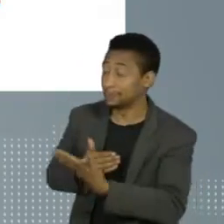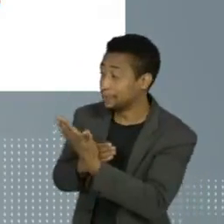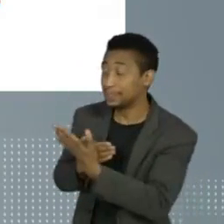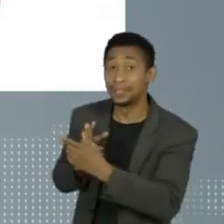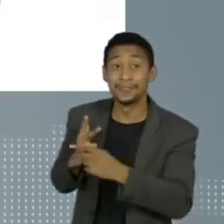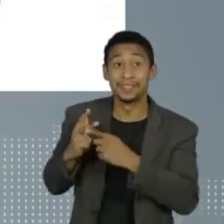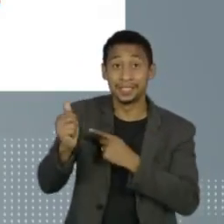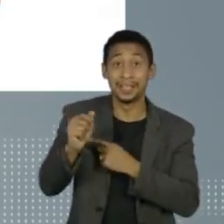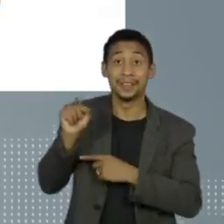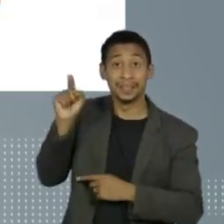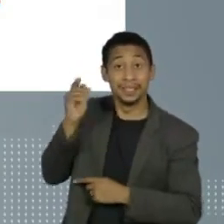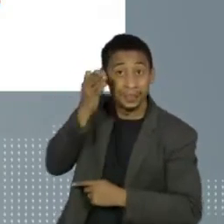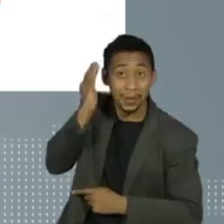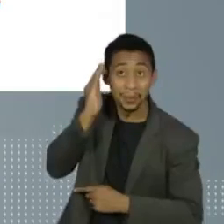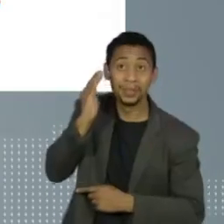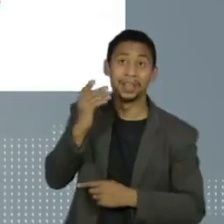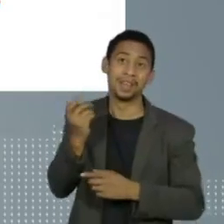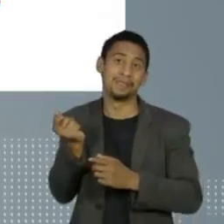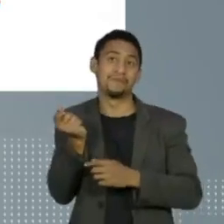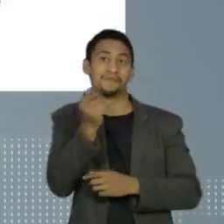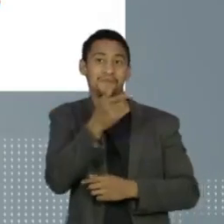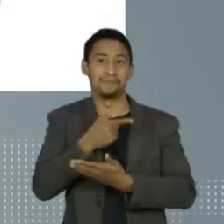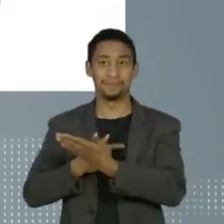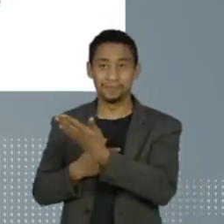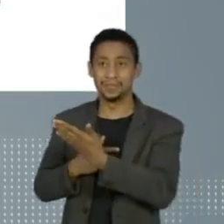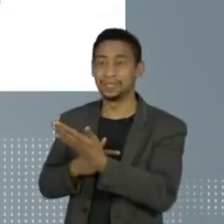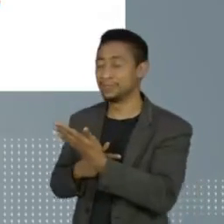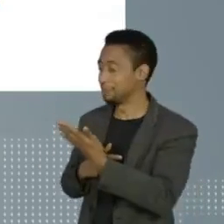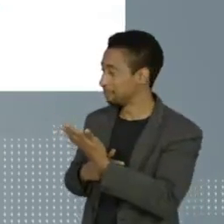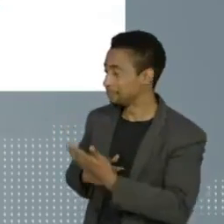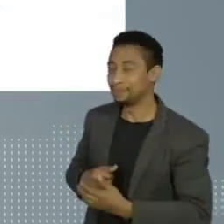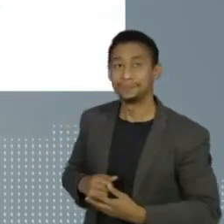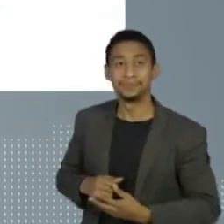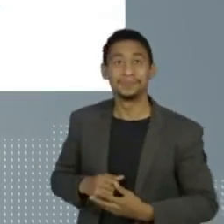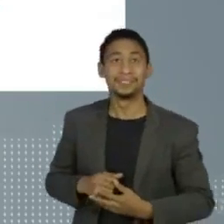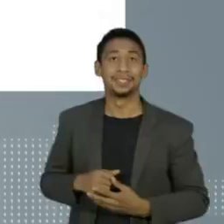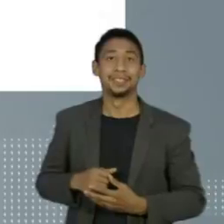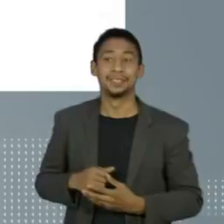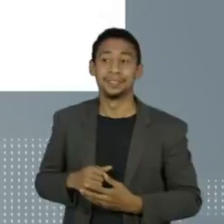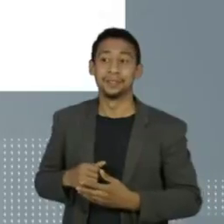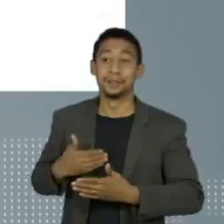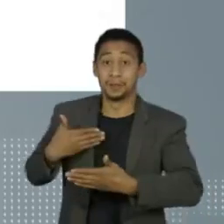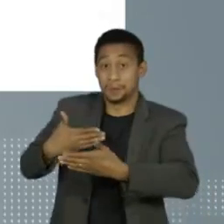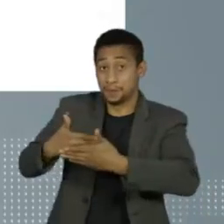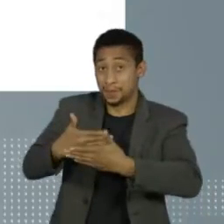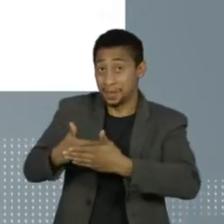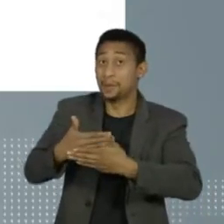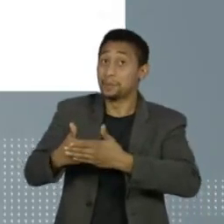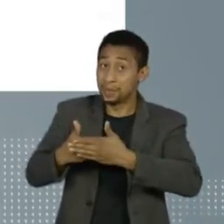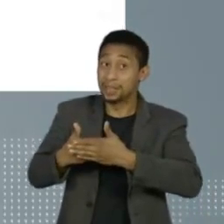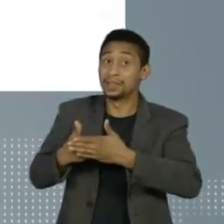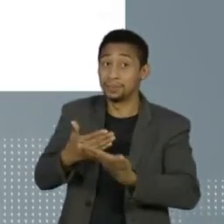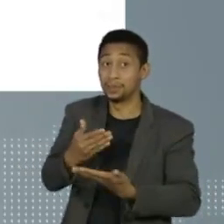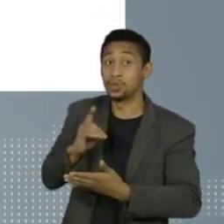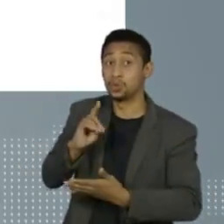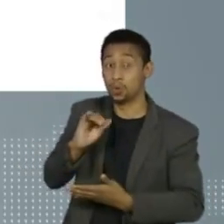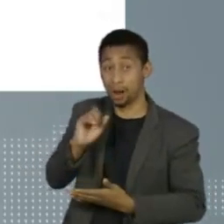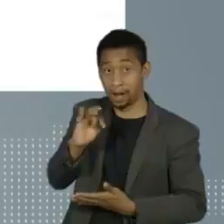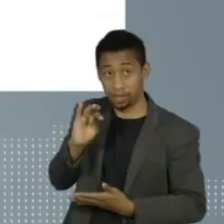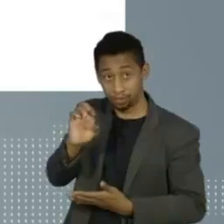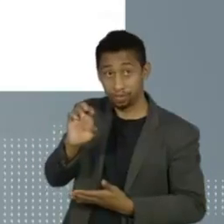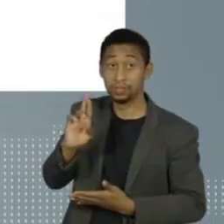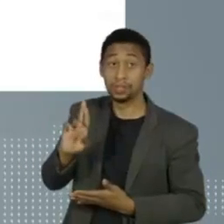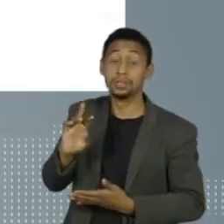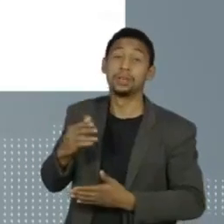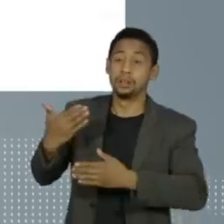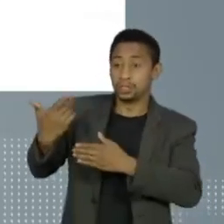prefeito de Taubaté ao vencer Loreni Roberto do Cidadania em Ribeirão Preto Duarte Nogueira do PSDB foi reeleito no